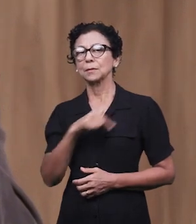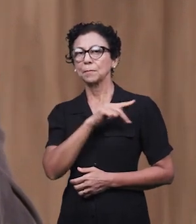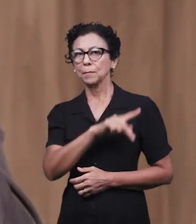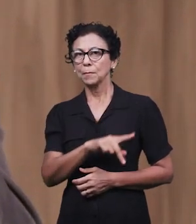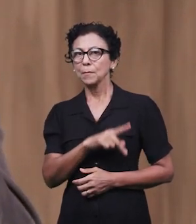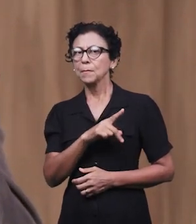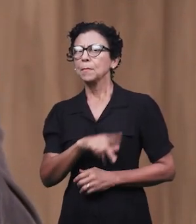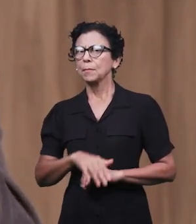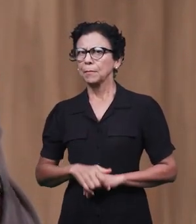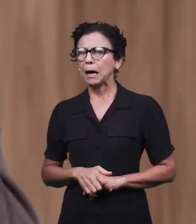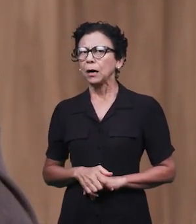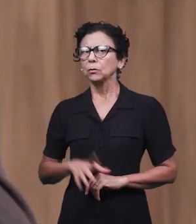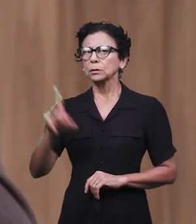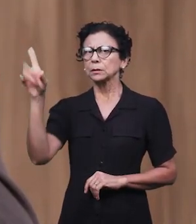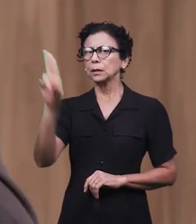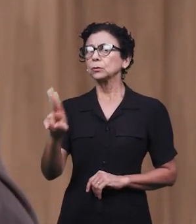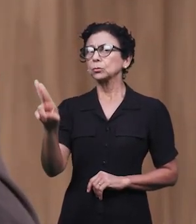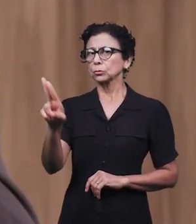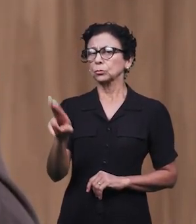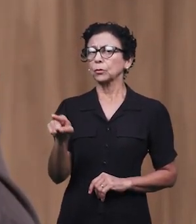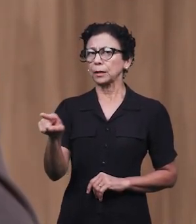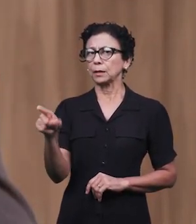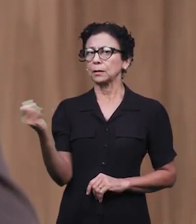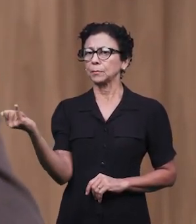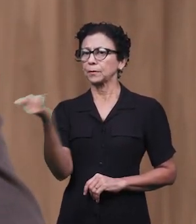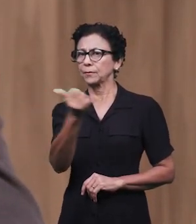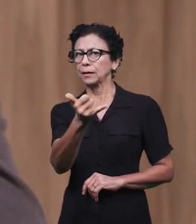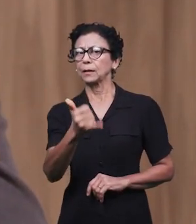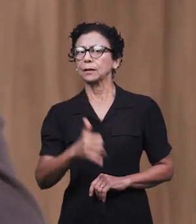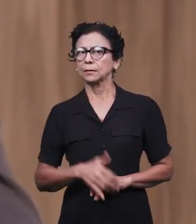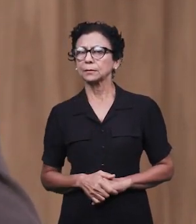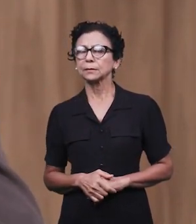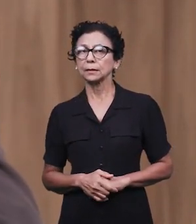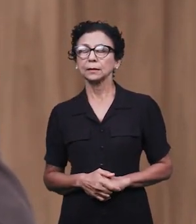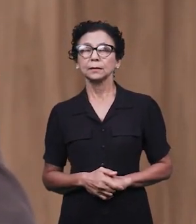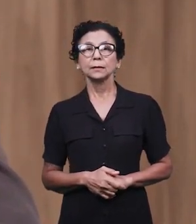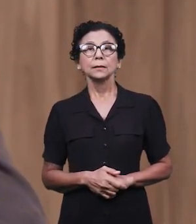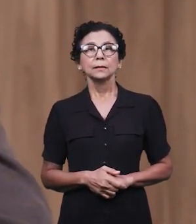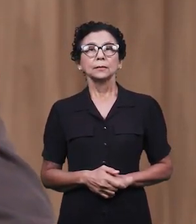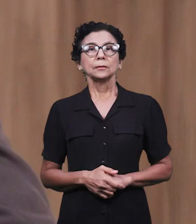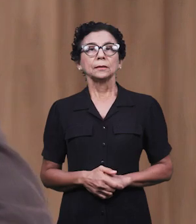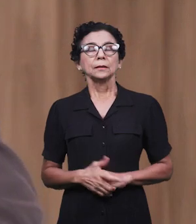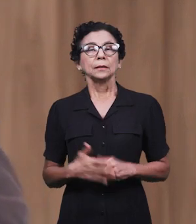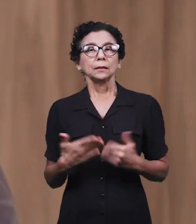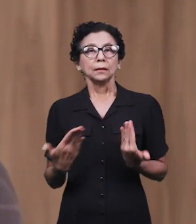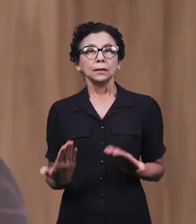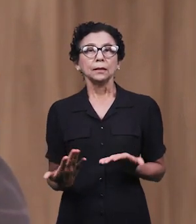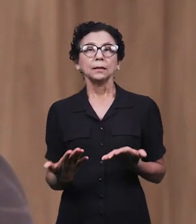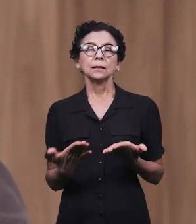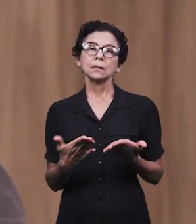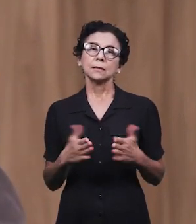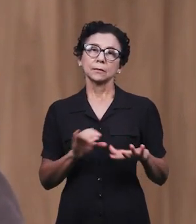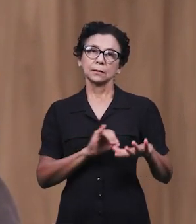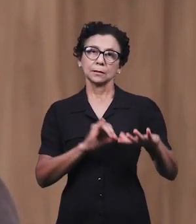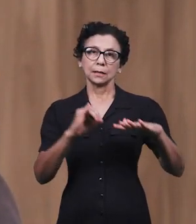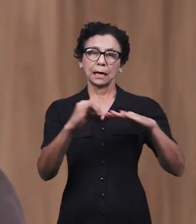da parte do Senhor. É importante nós frisarmos aqui, porque eles vão passar esses tempos ali